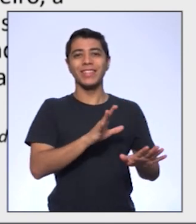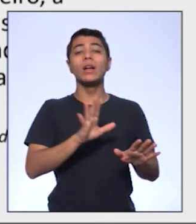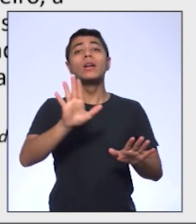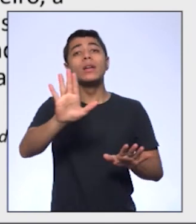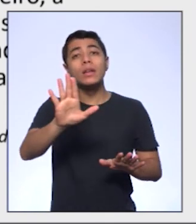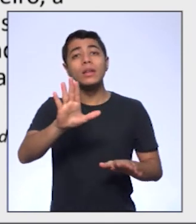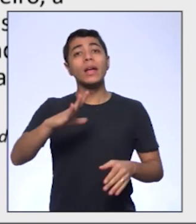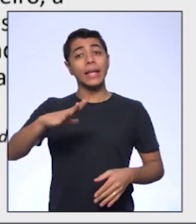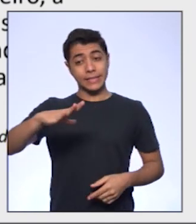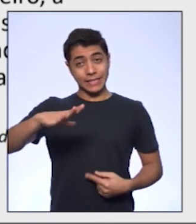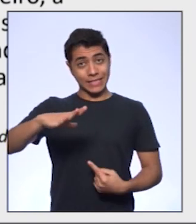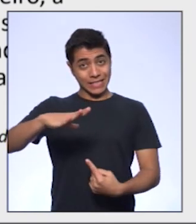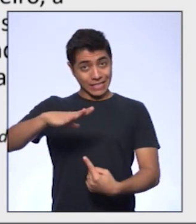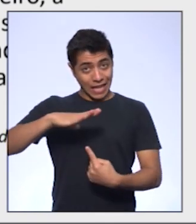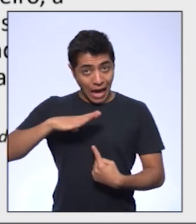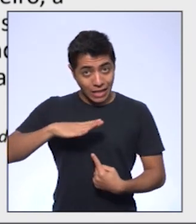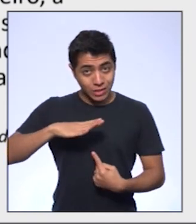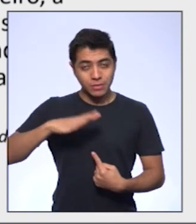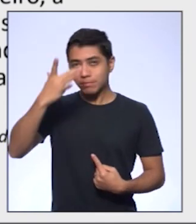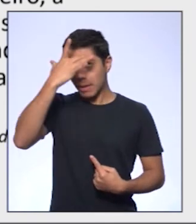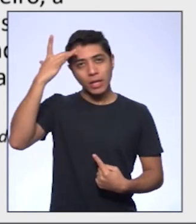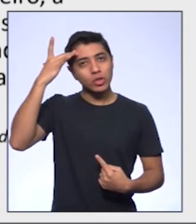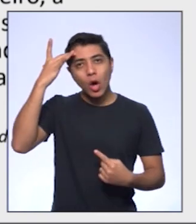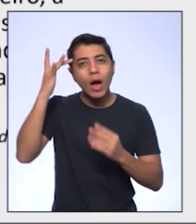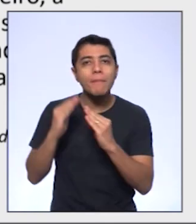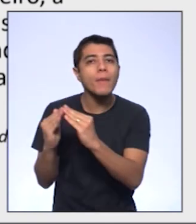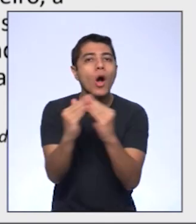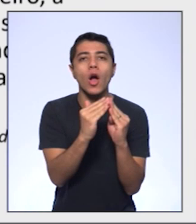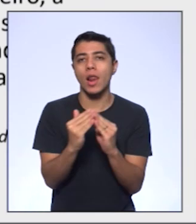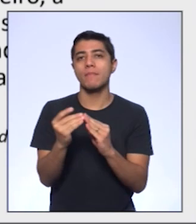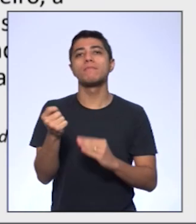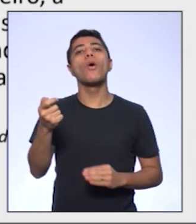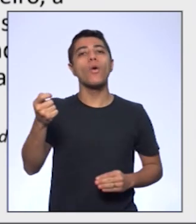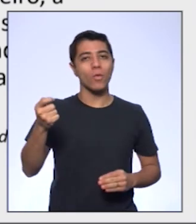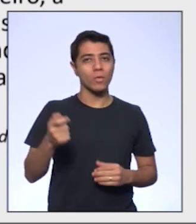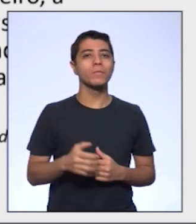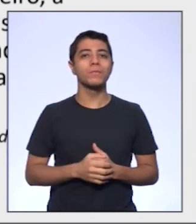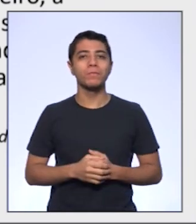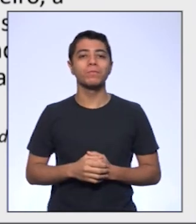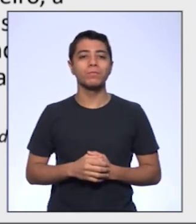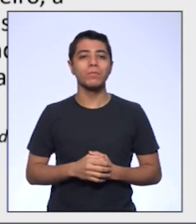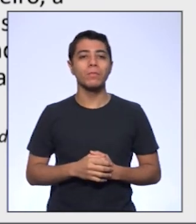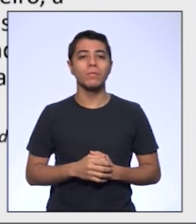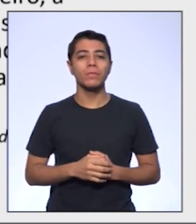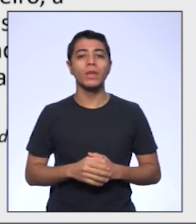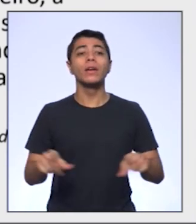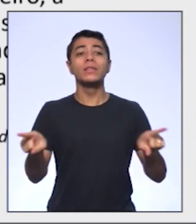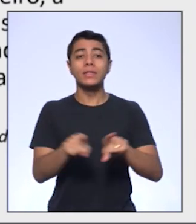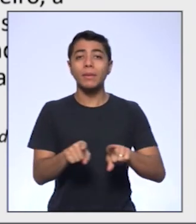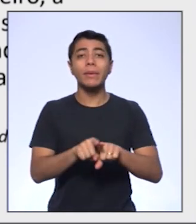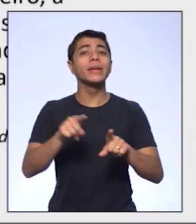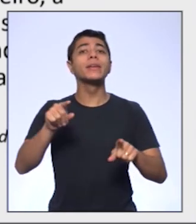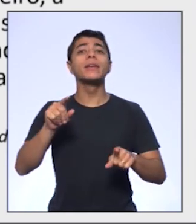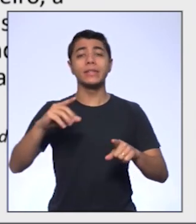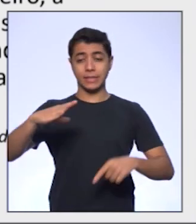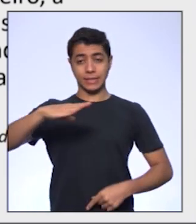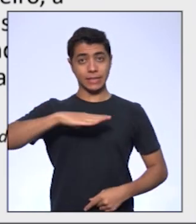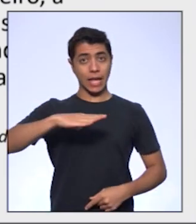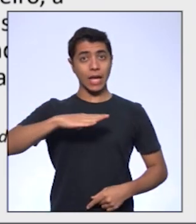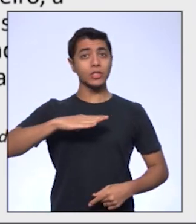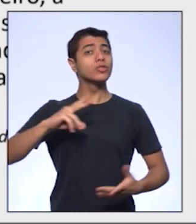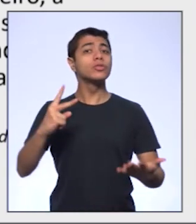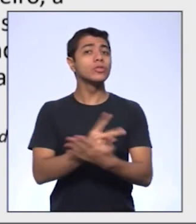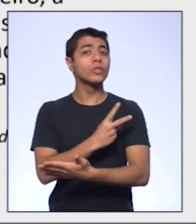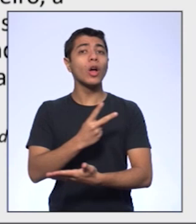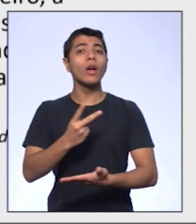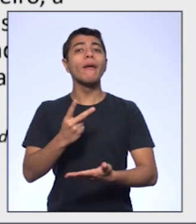povoado. Em seguida, é um lugar de produção e de trocas, claro, mano, onde se articulam o comércio e o artesanato,